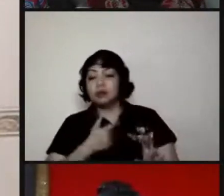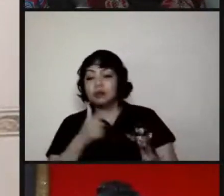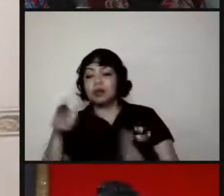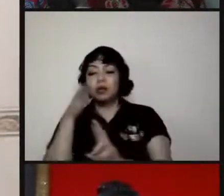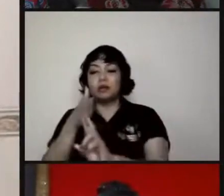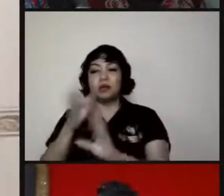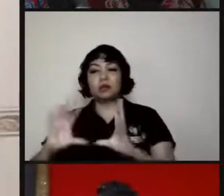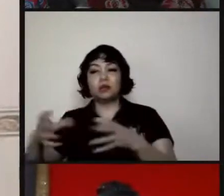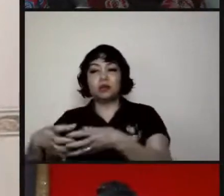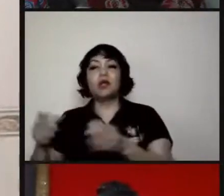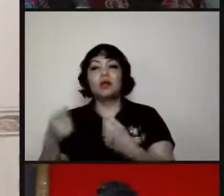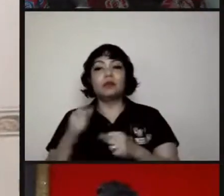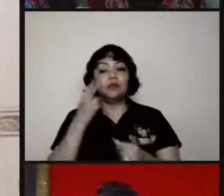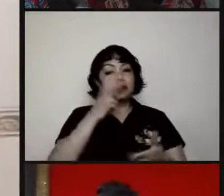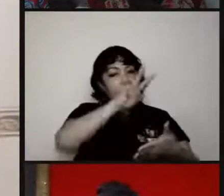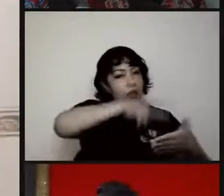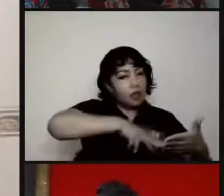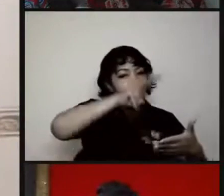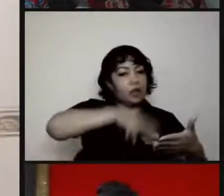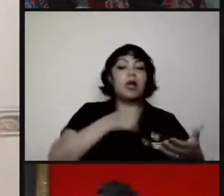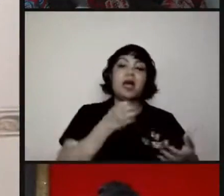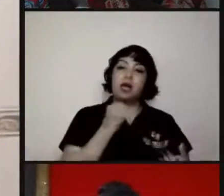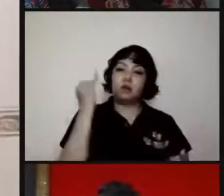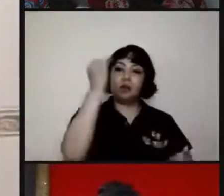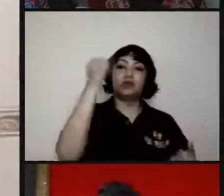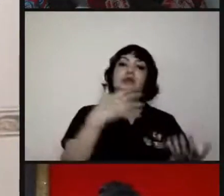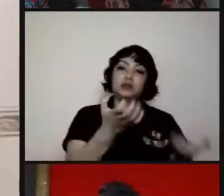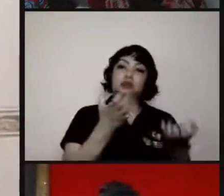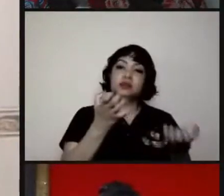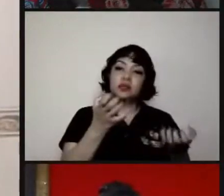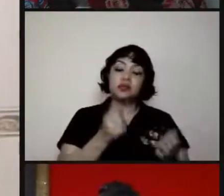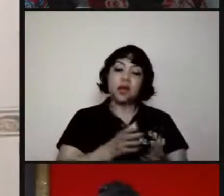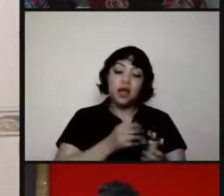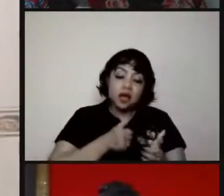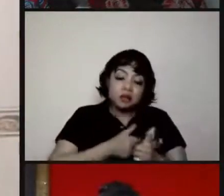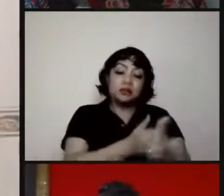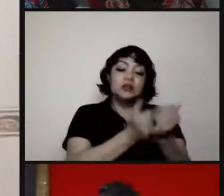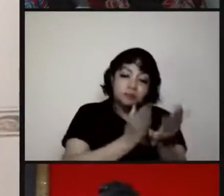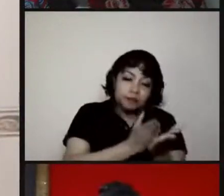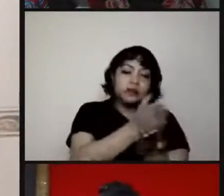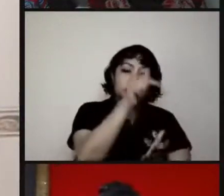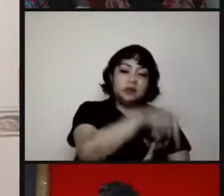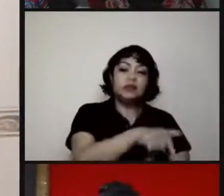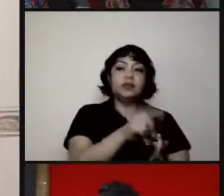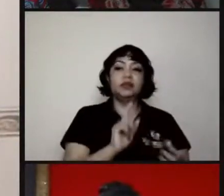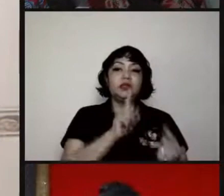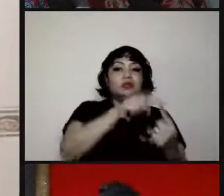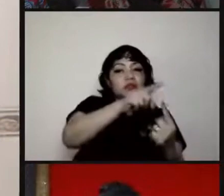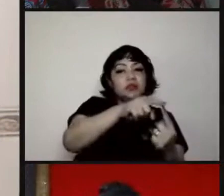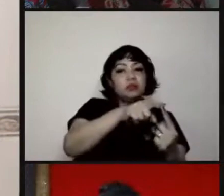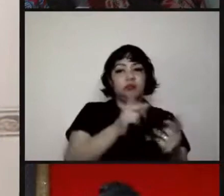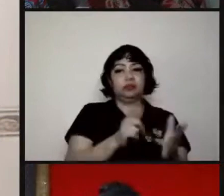deve ser visitado para quem quiser, né, seguir esse viés. Eu acho importante a